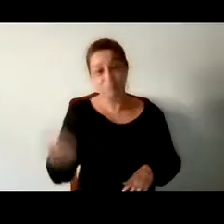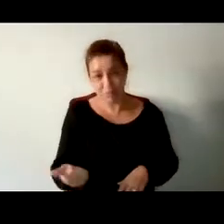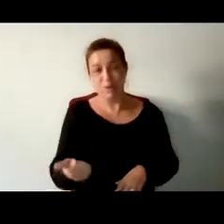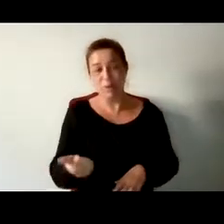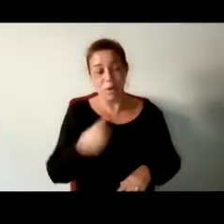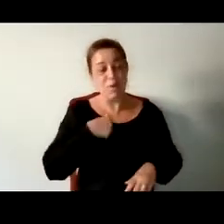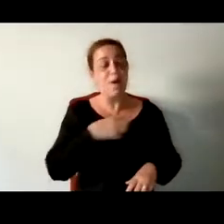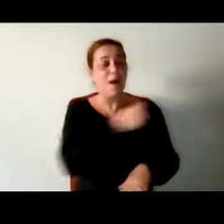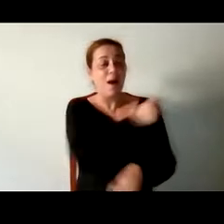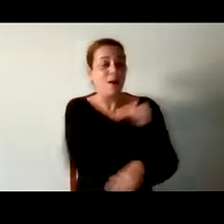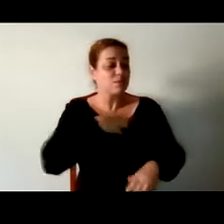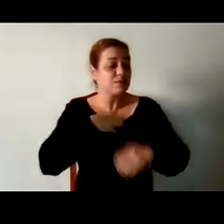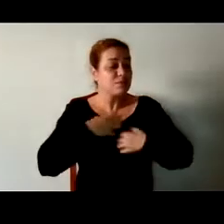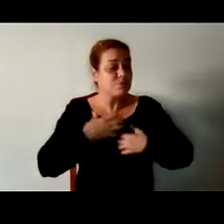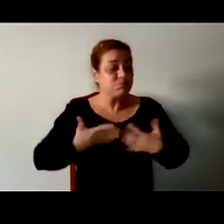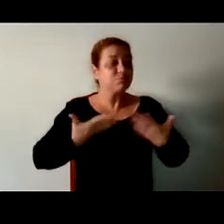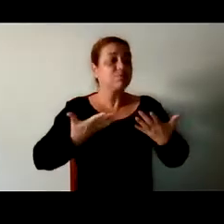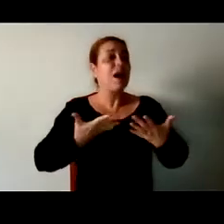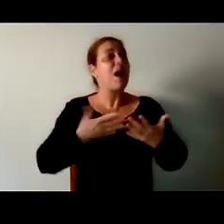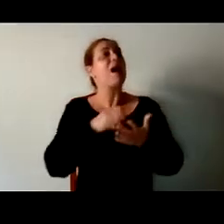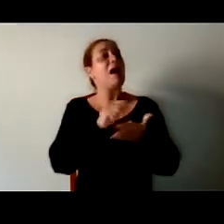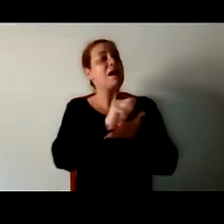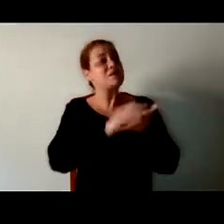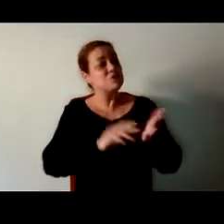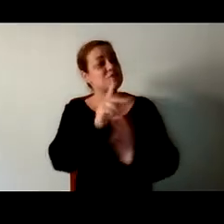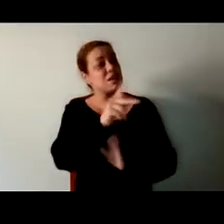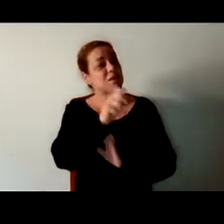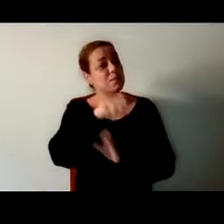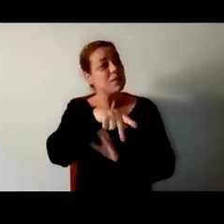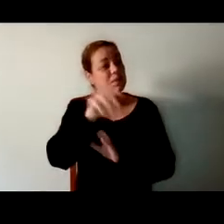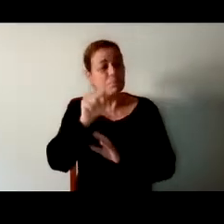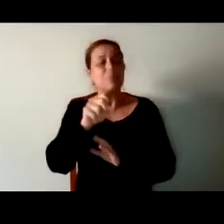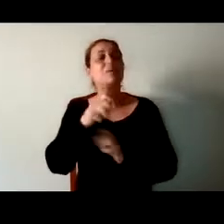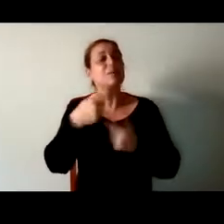motivado a participar dessa APNP e dessa aula online do ensino flexível híbrido.